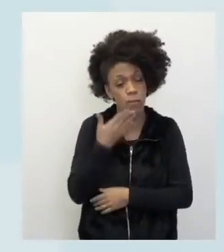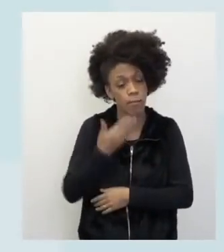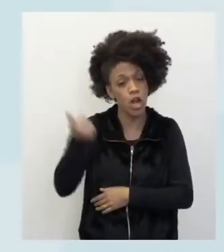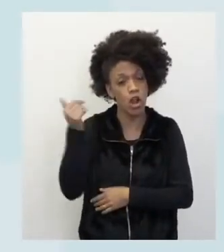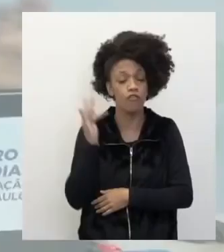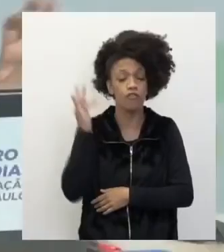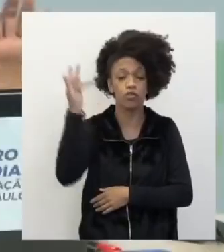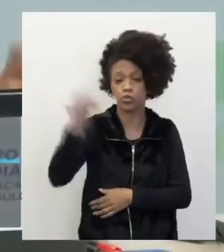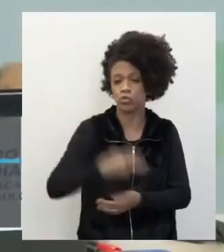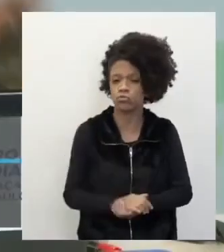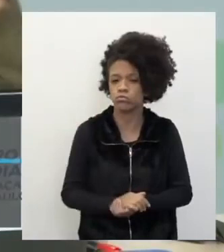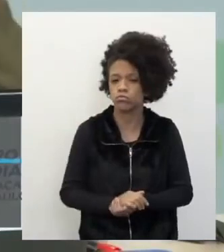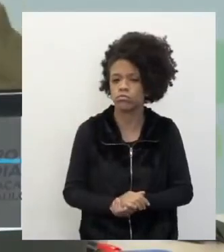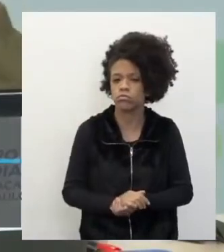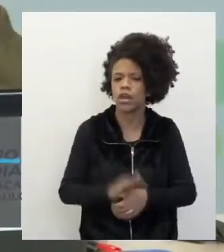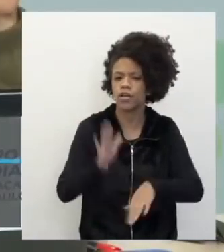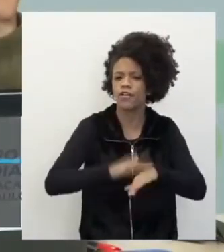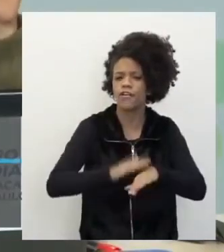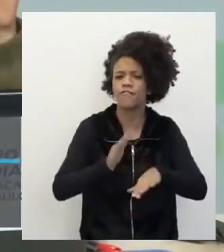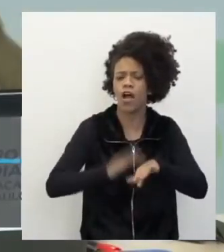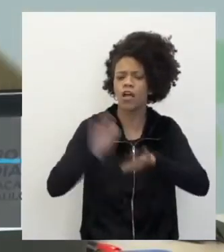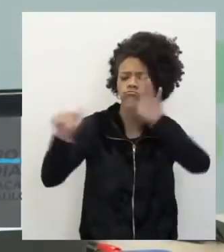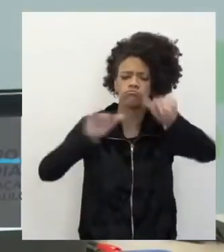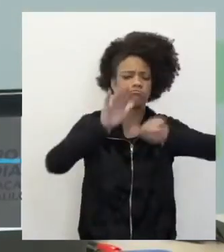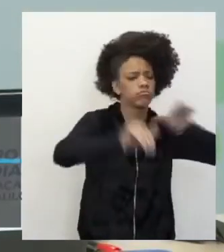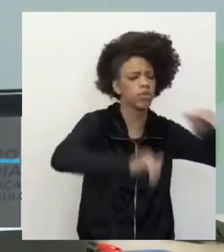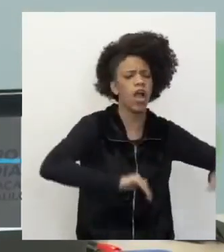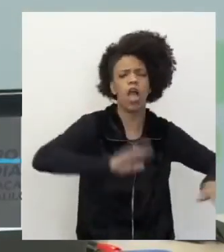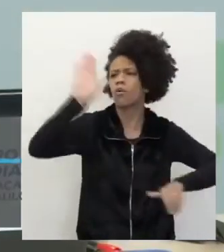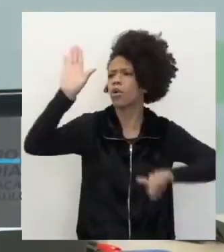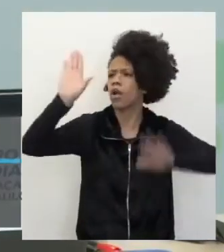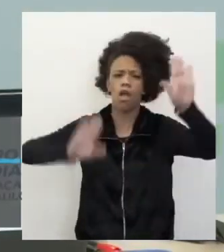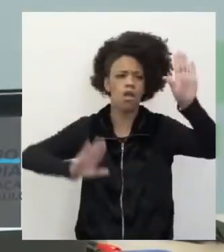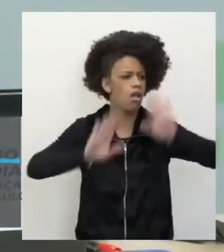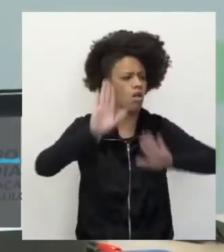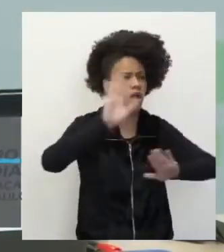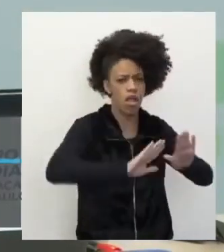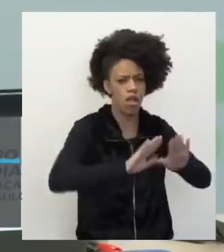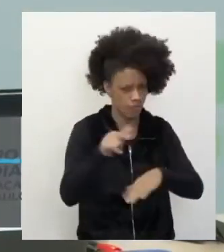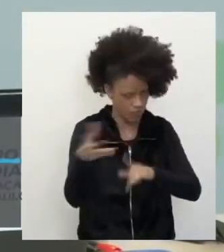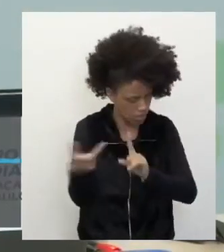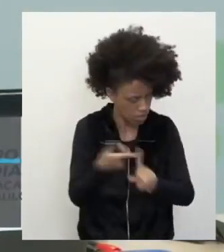seus alunos e vendo ali aquelas pessoas com a mão levantada. Eu quero, eu quero. Você